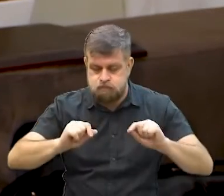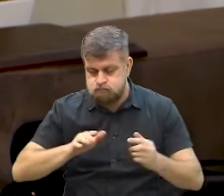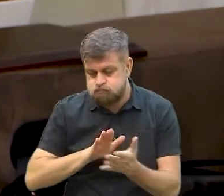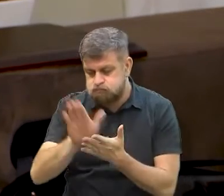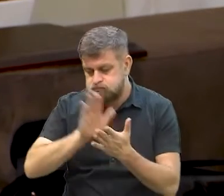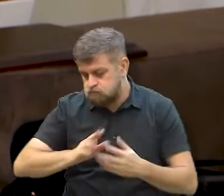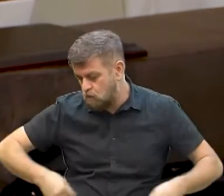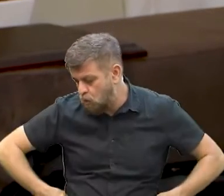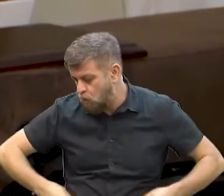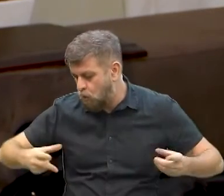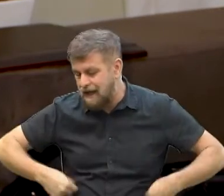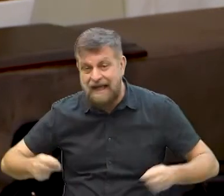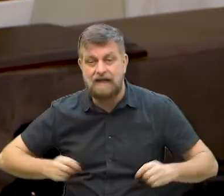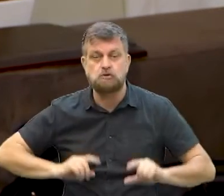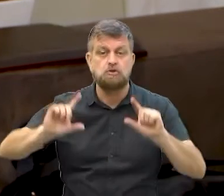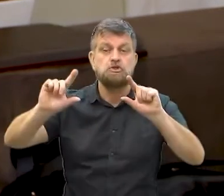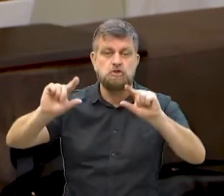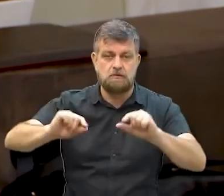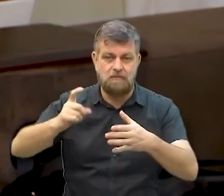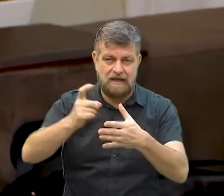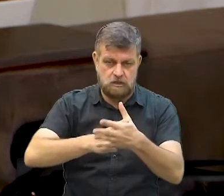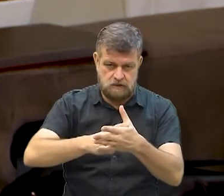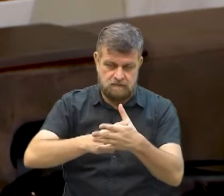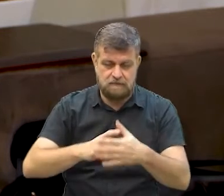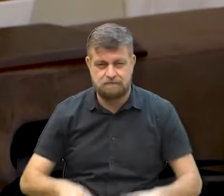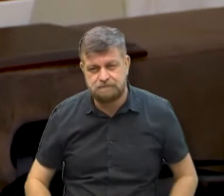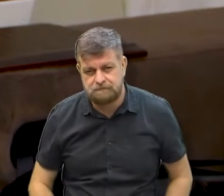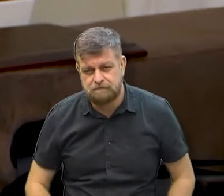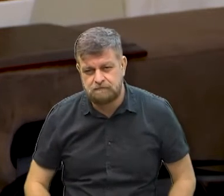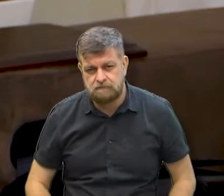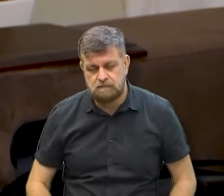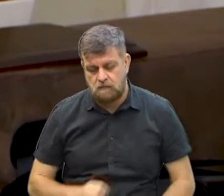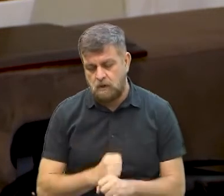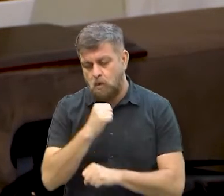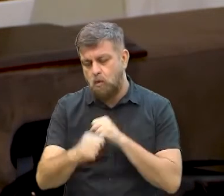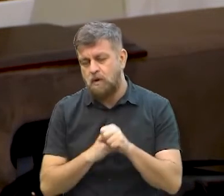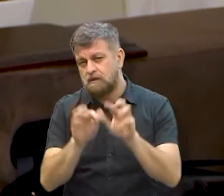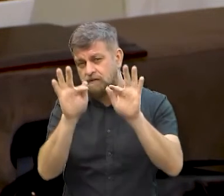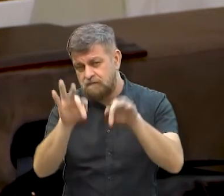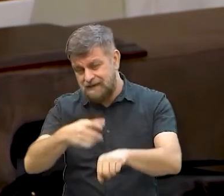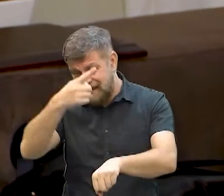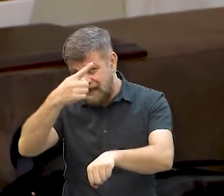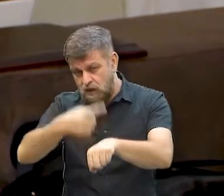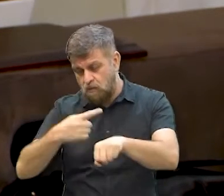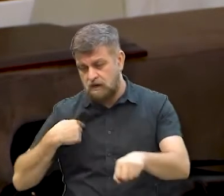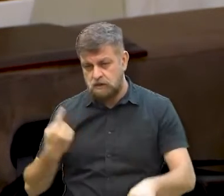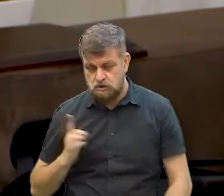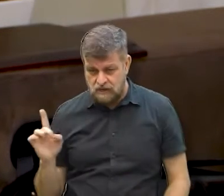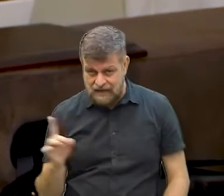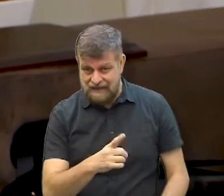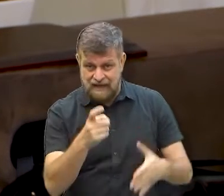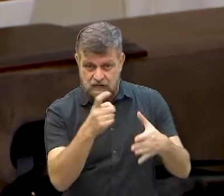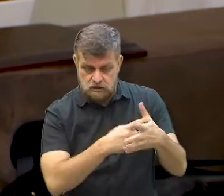a sua despesa, reduzir o valor que você está devendo efetivamente. Fim de ano chegando, é o momento